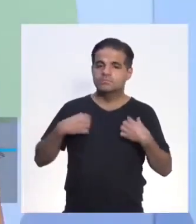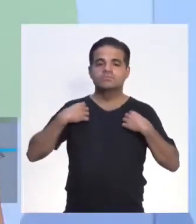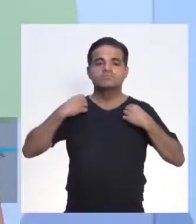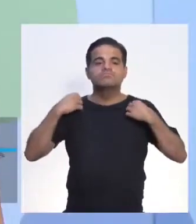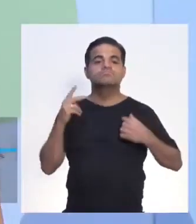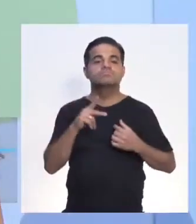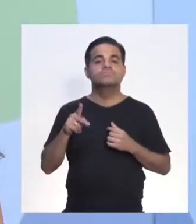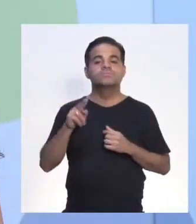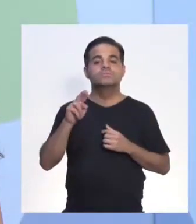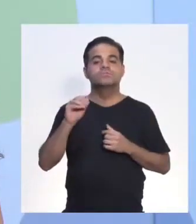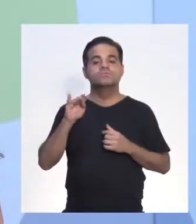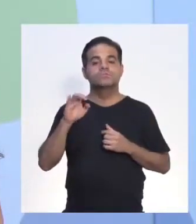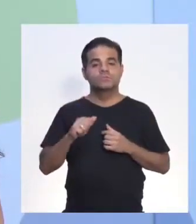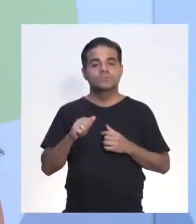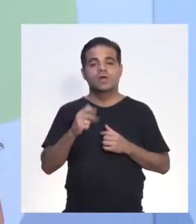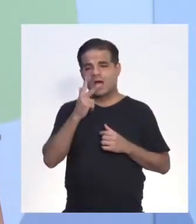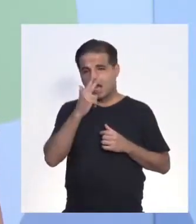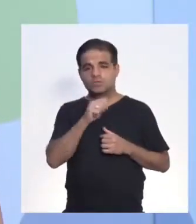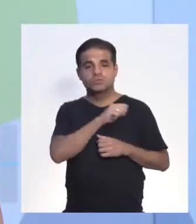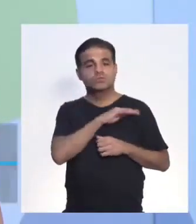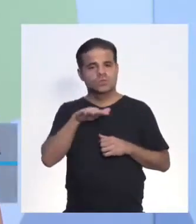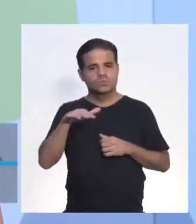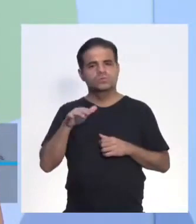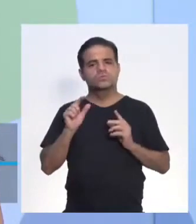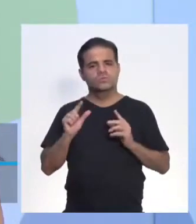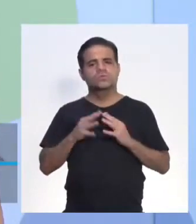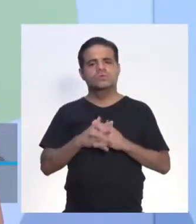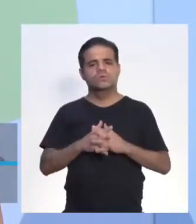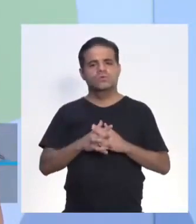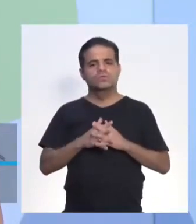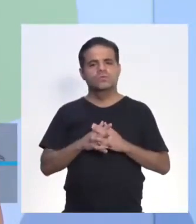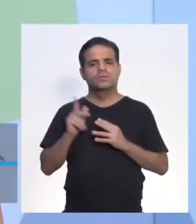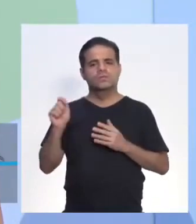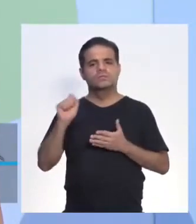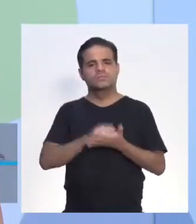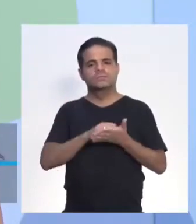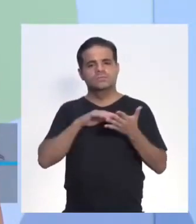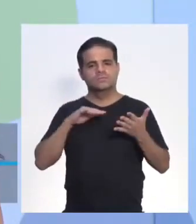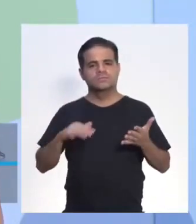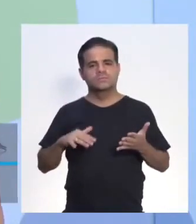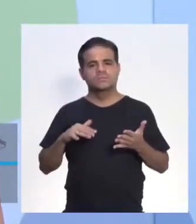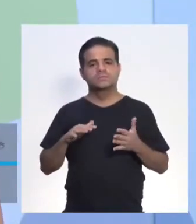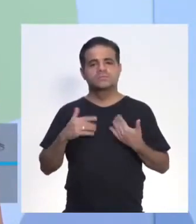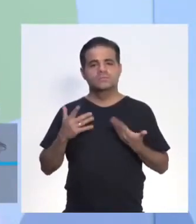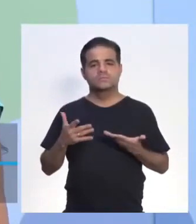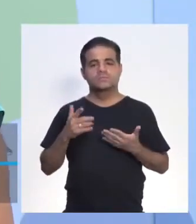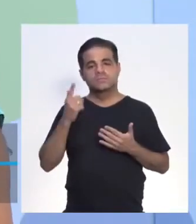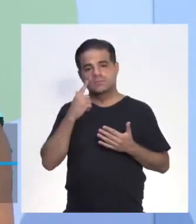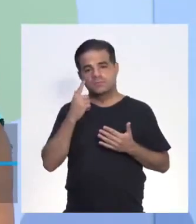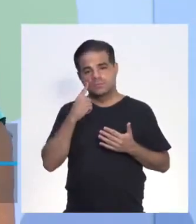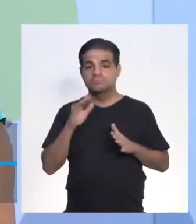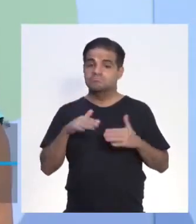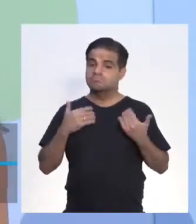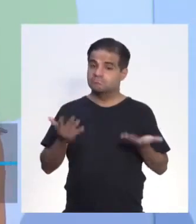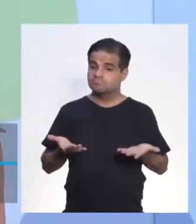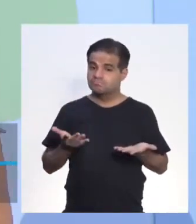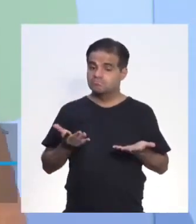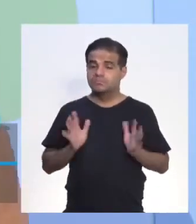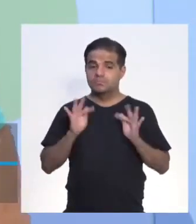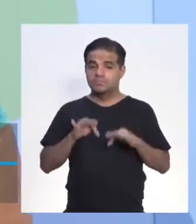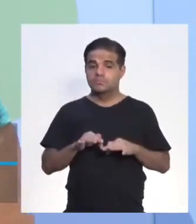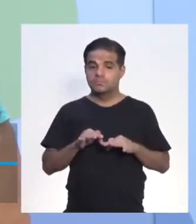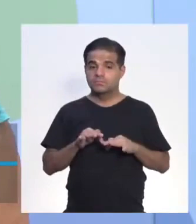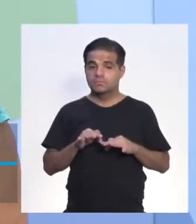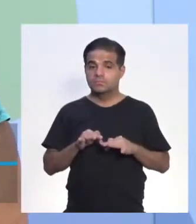Professora Roberta, eu acho que nossos alunos ficaram um pouco confusos nessa atividade, tá? Bom, embora agora no